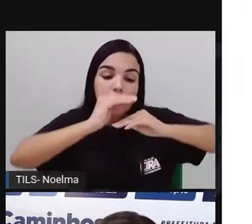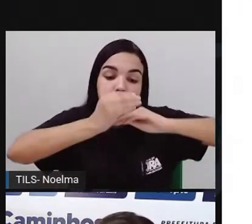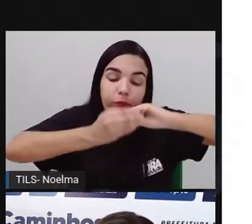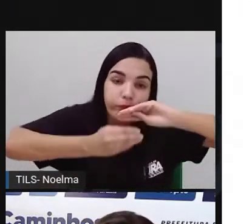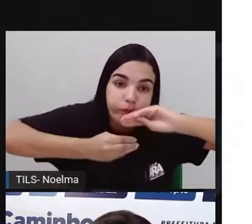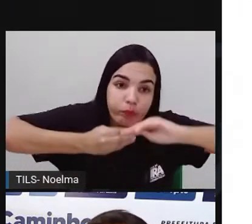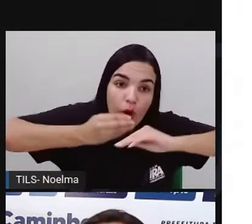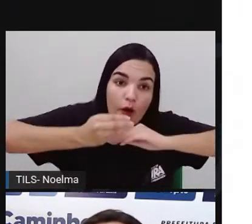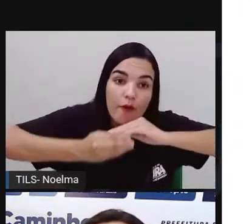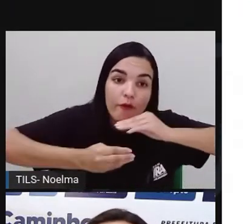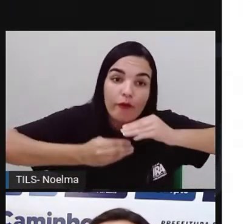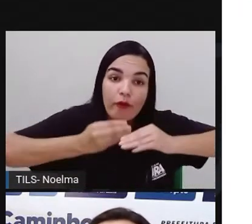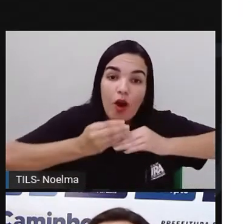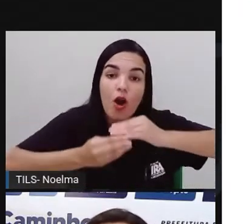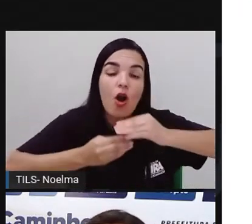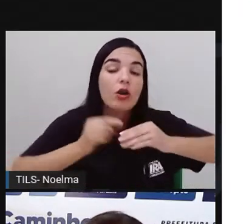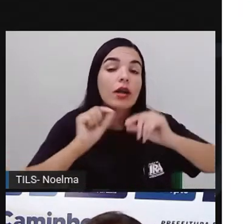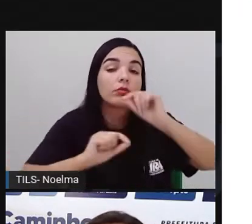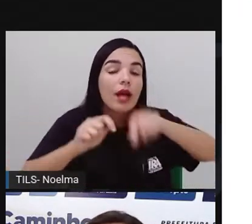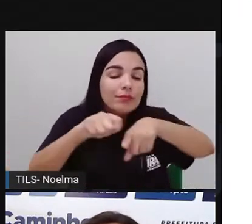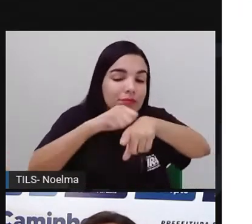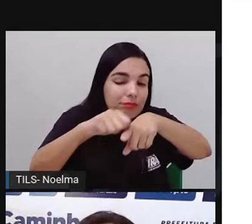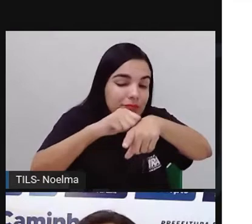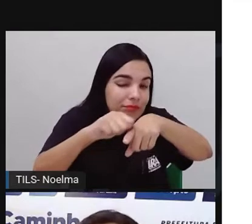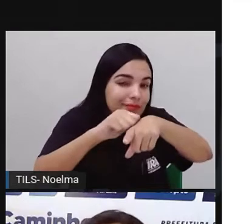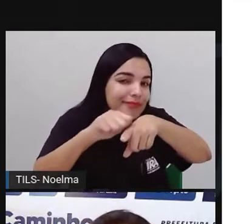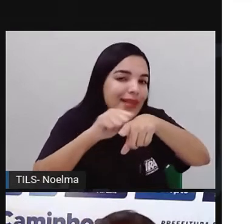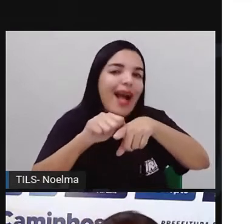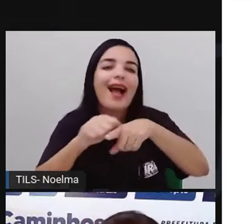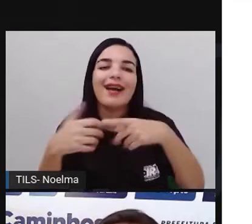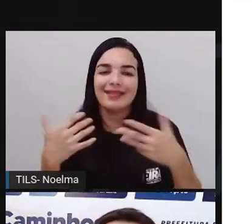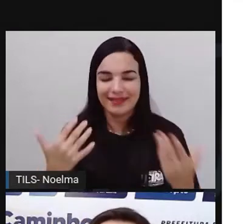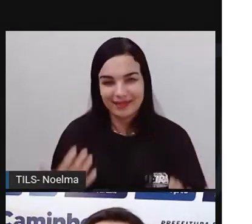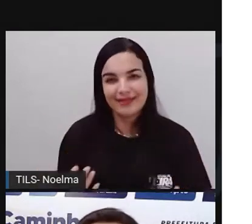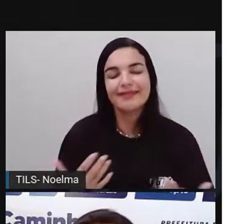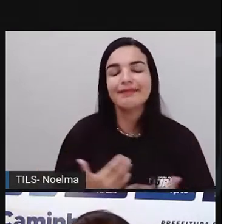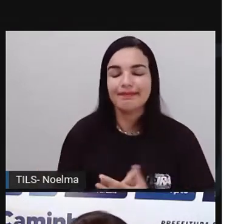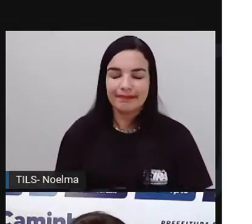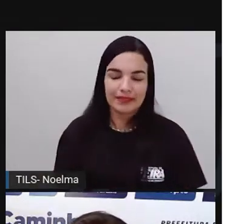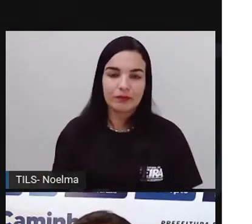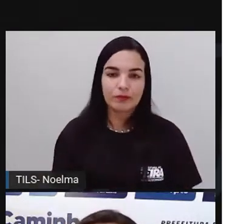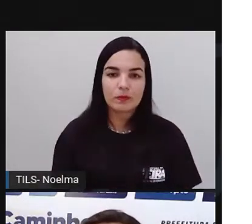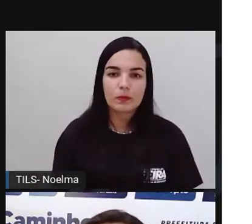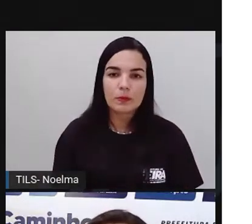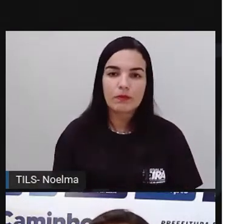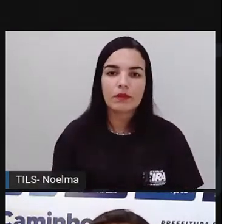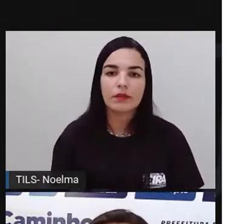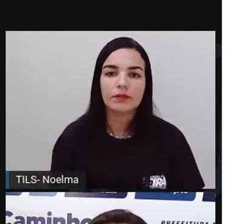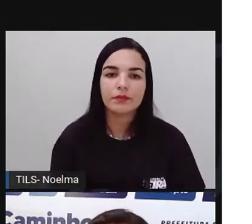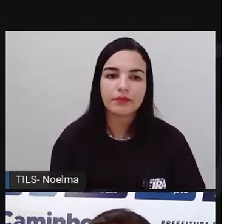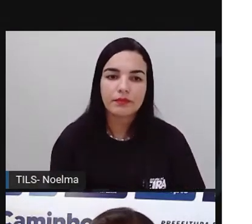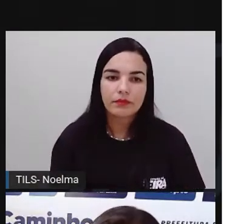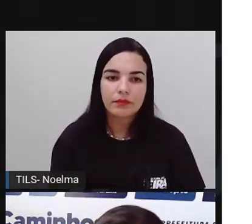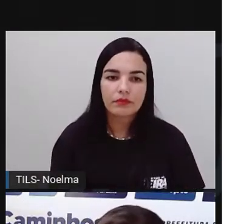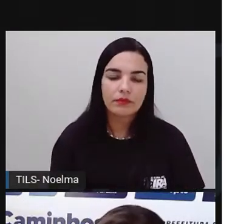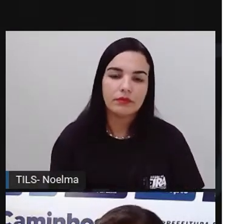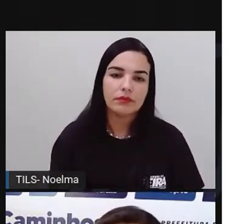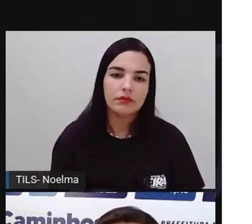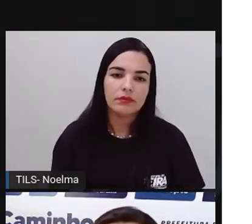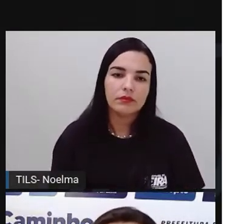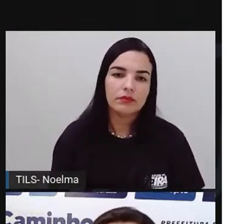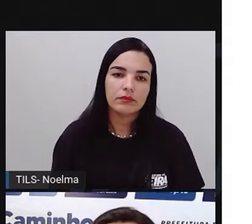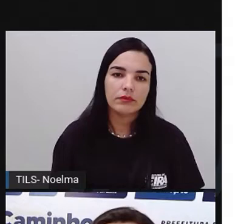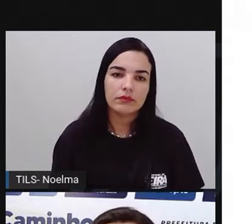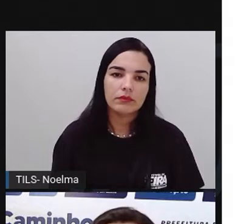aí condutor, revestidos de um material plástico ou emborrachado, que são materiais